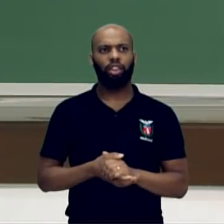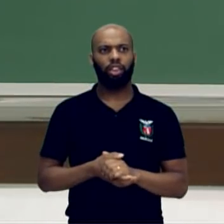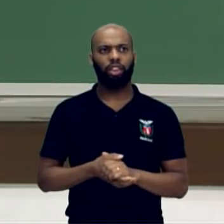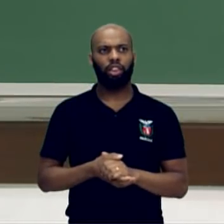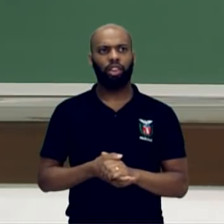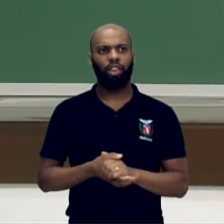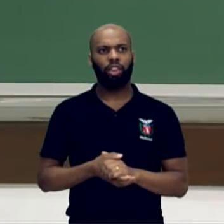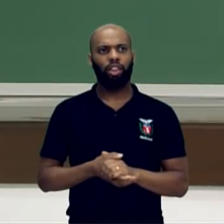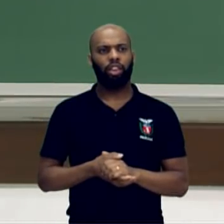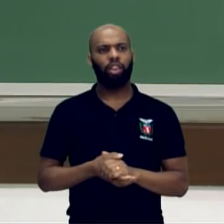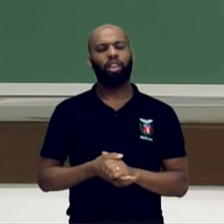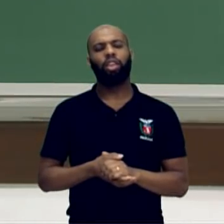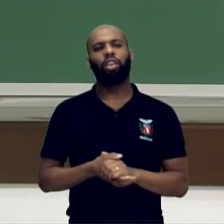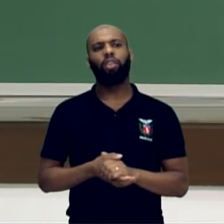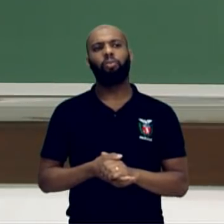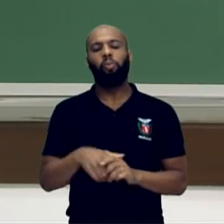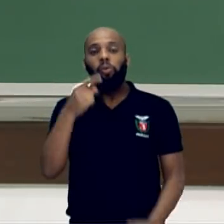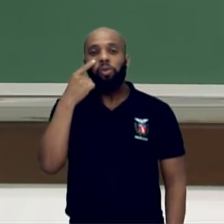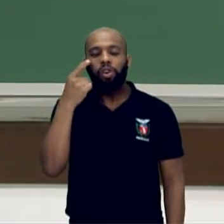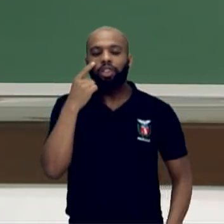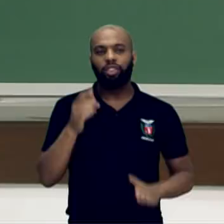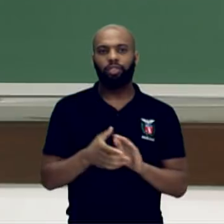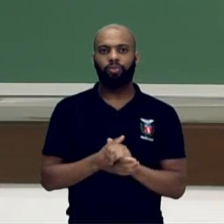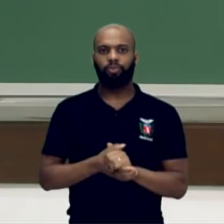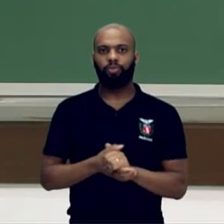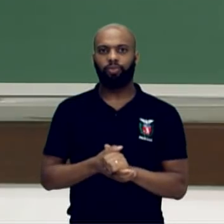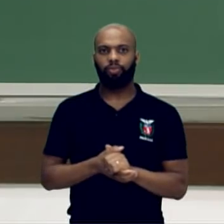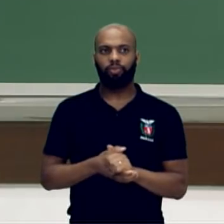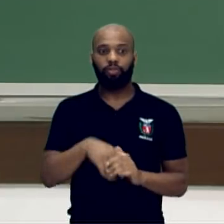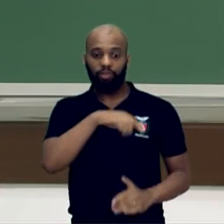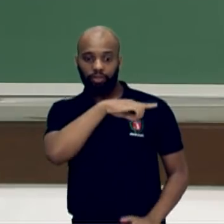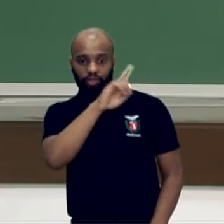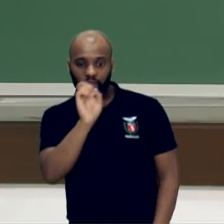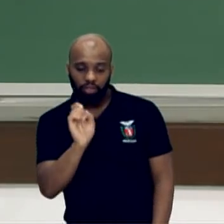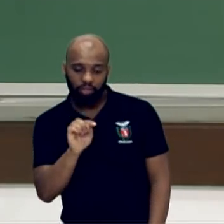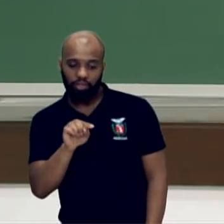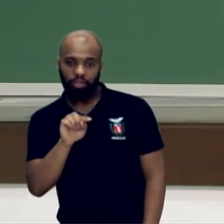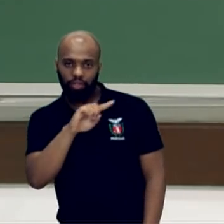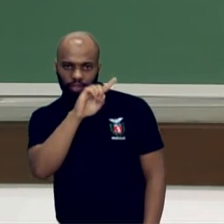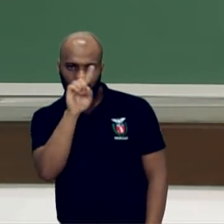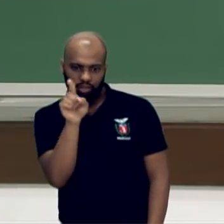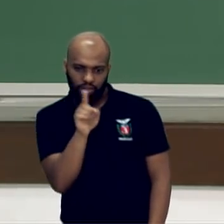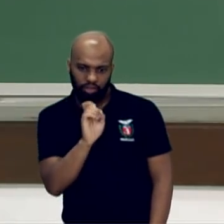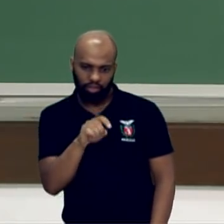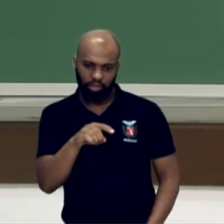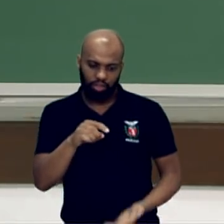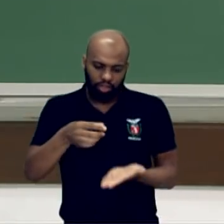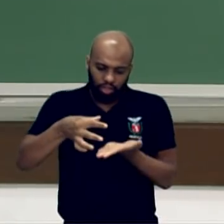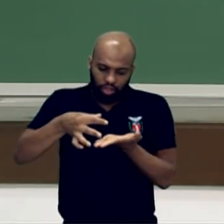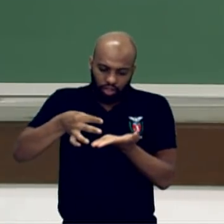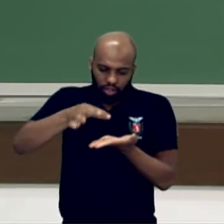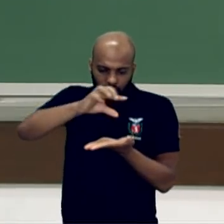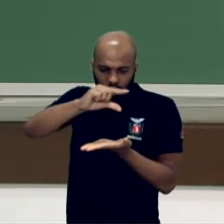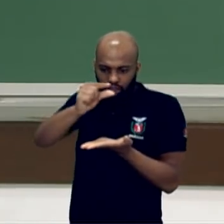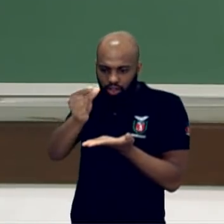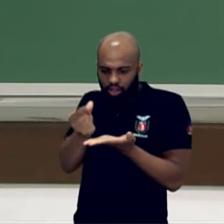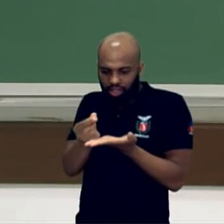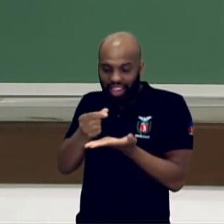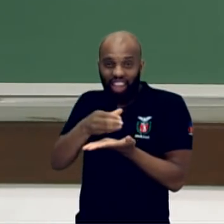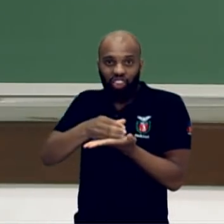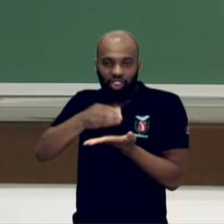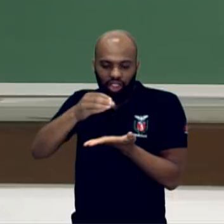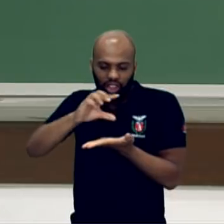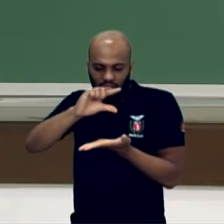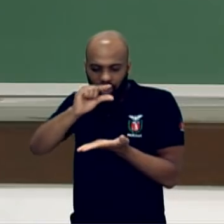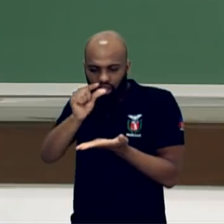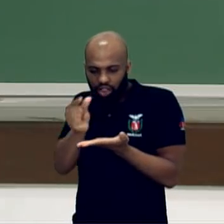Ops, passou aqui. Olha, ele está formando o cabo da xícara, ou a asa da